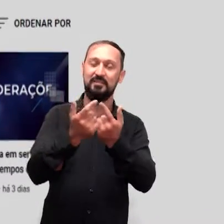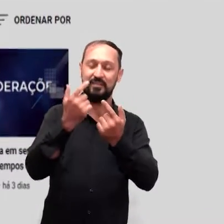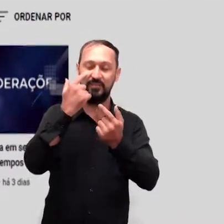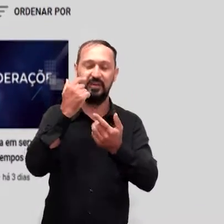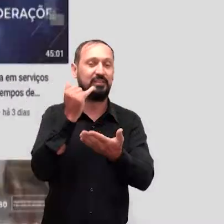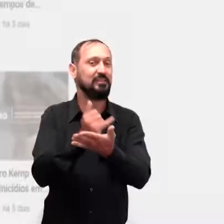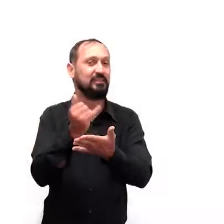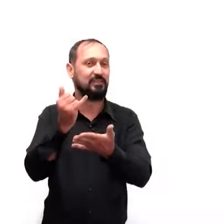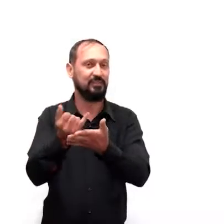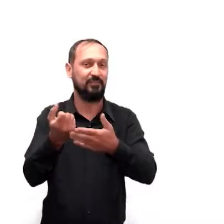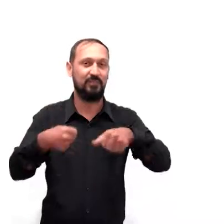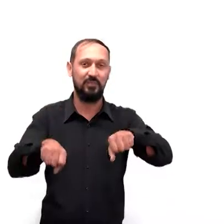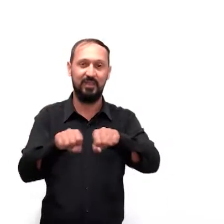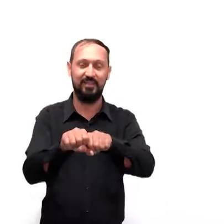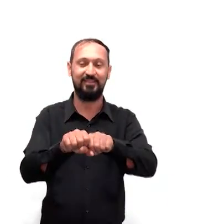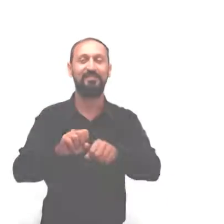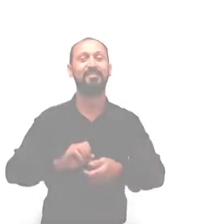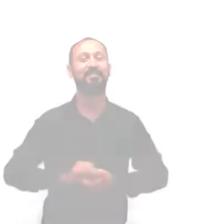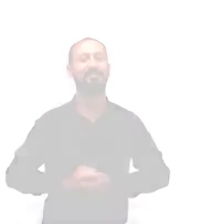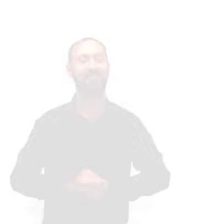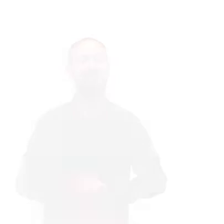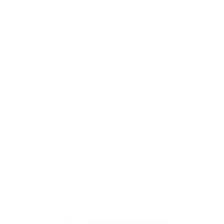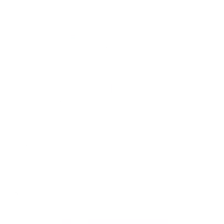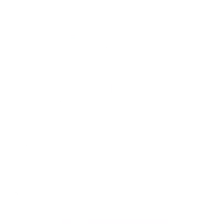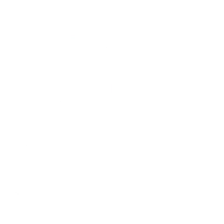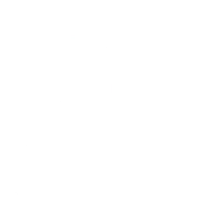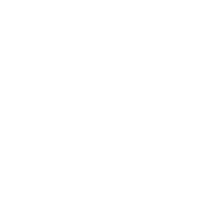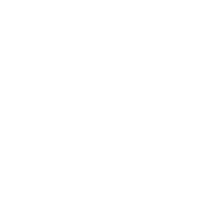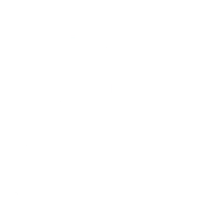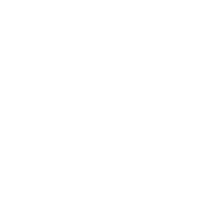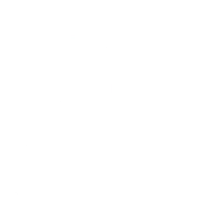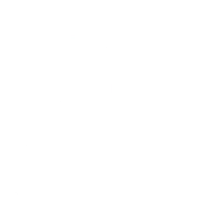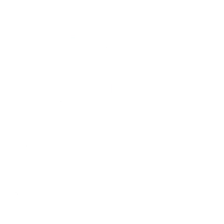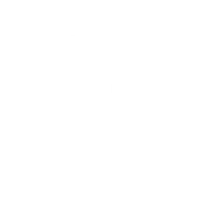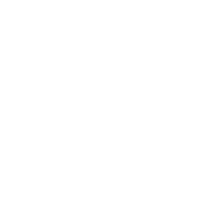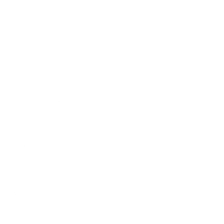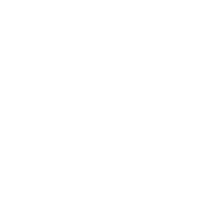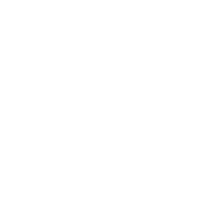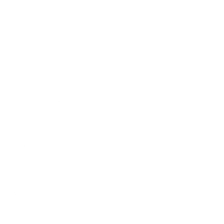Sul e se inscreva no canal. TV Alemes, a TV da